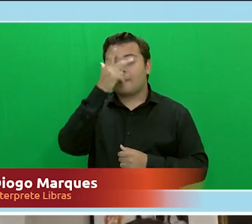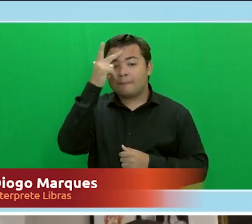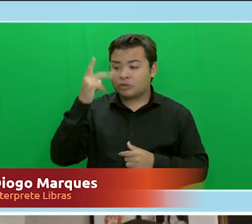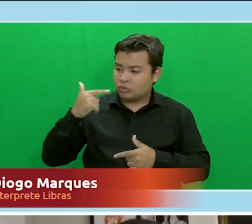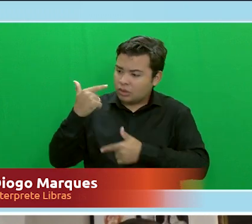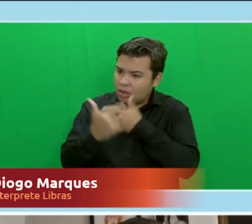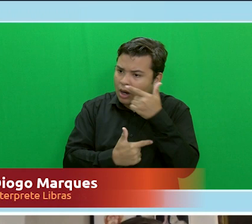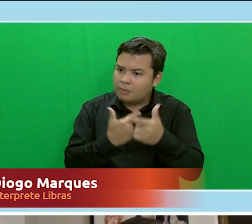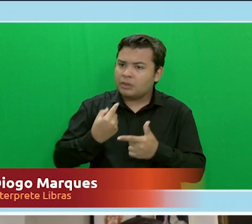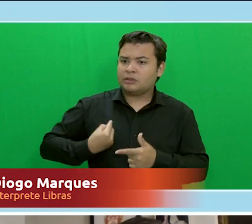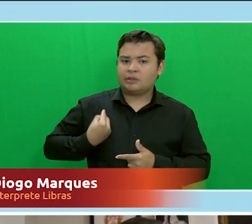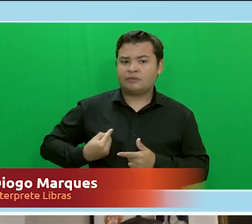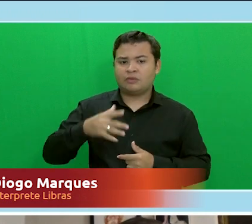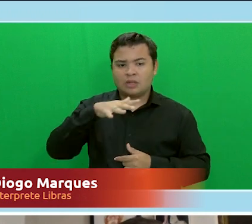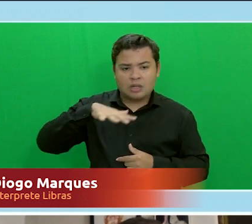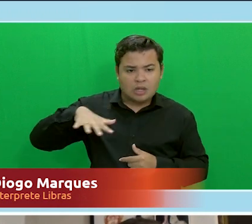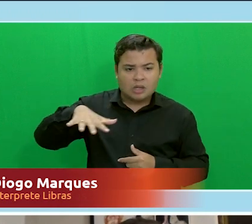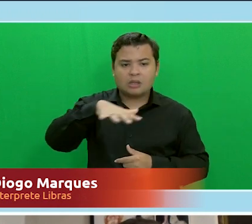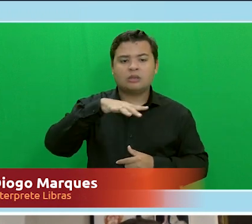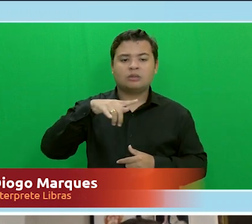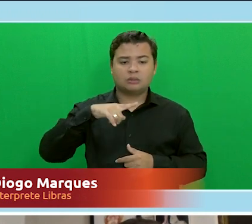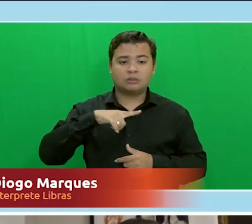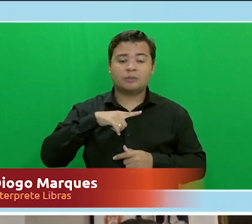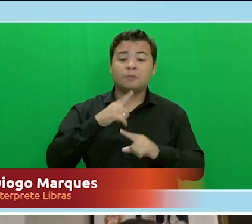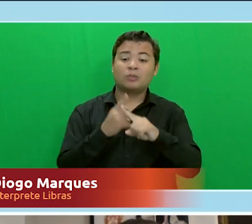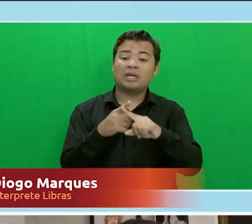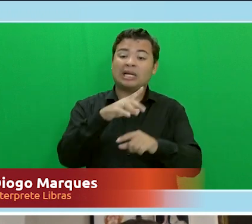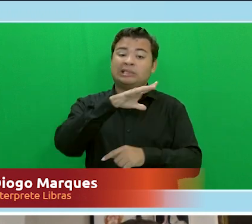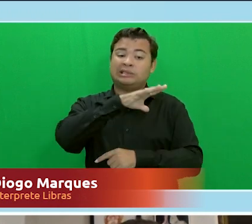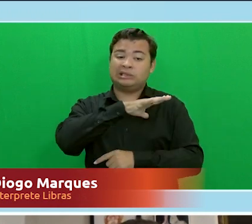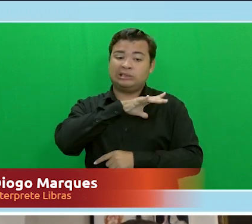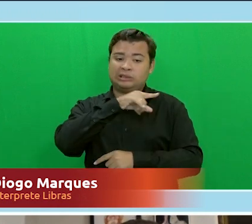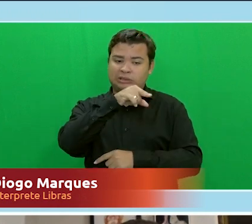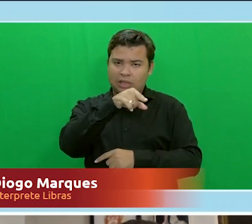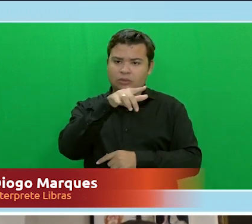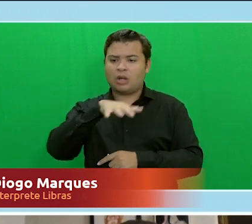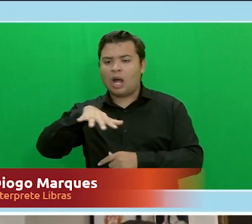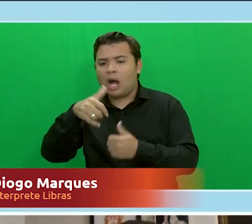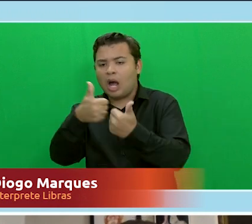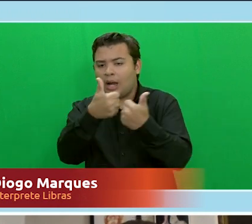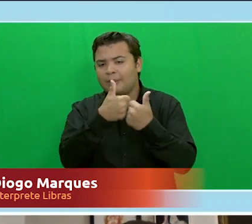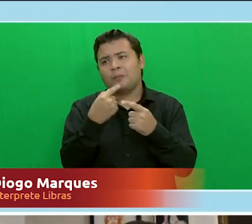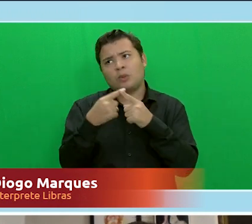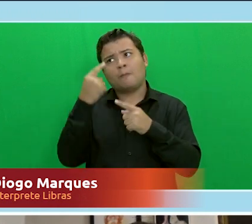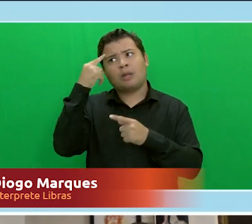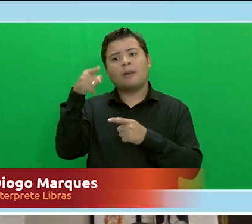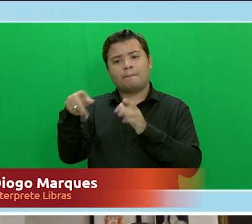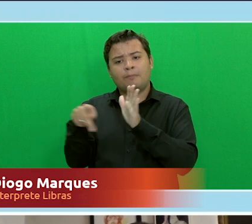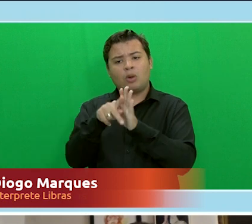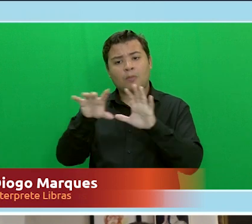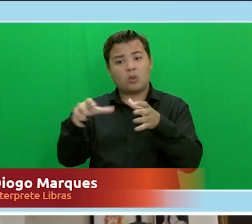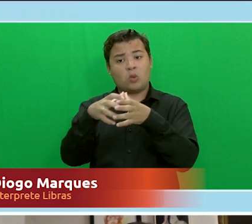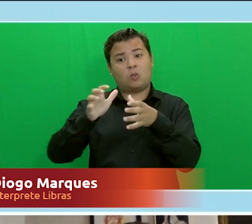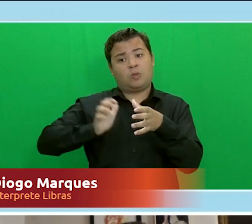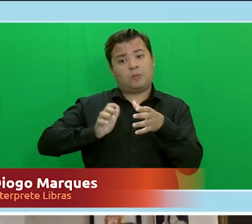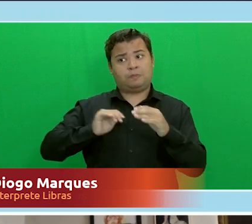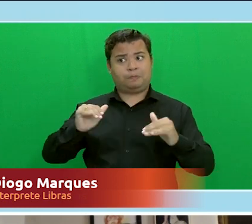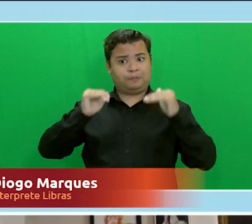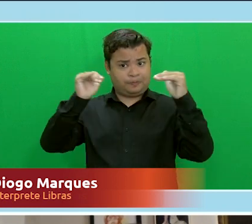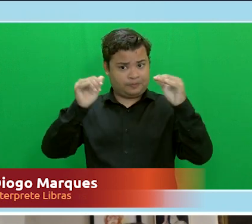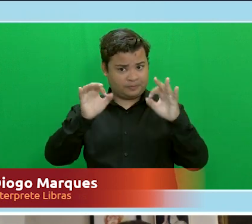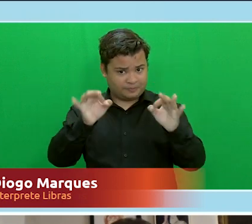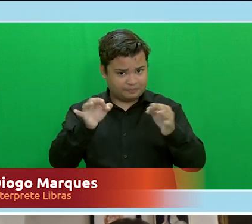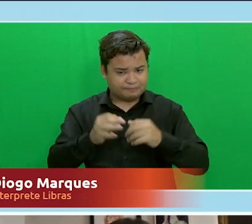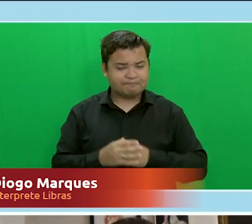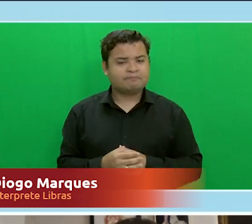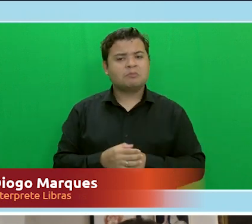trabalhadores se colocaram em volta, né, daquele centro urbano que provavelmente era para elite. Estou supondo, professora, a senhora me corrige, porque eu entendi